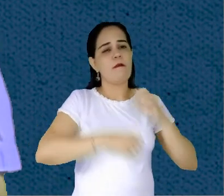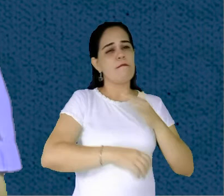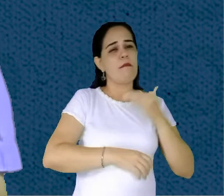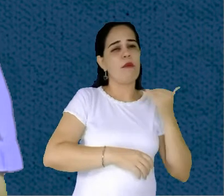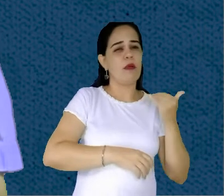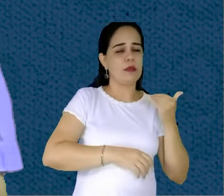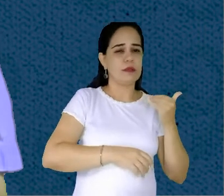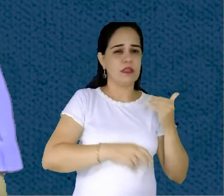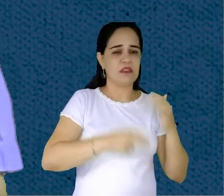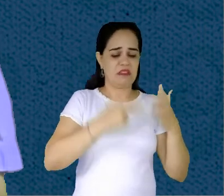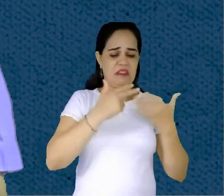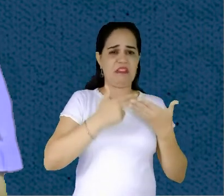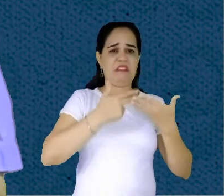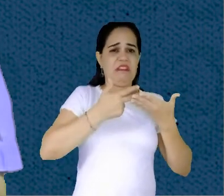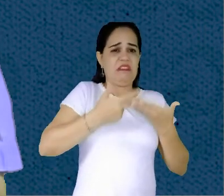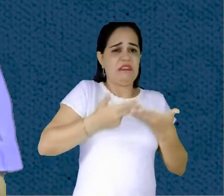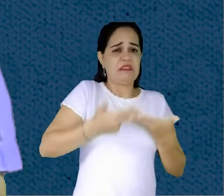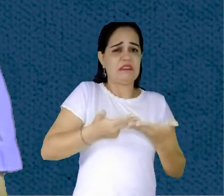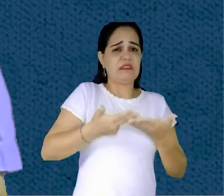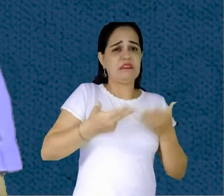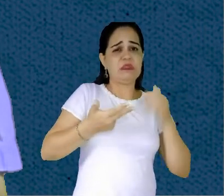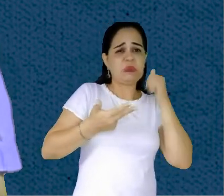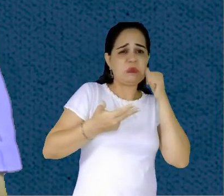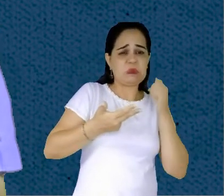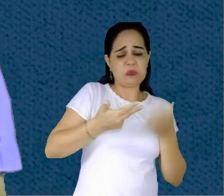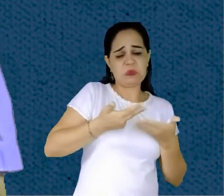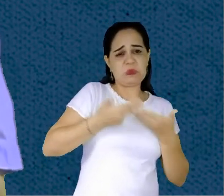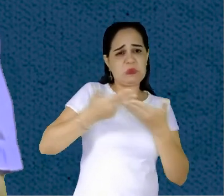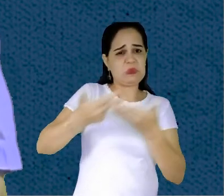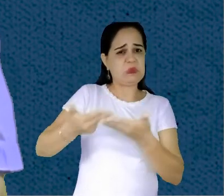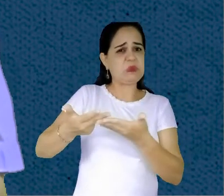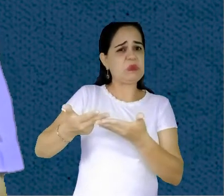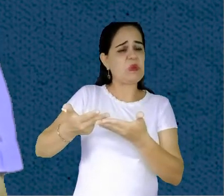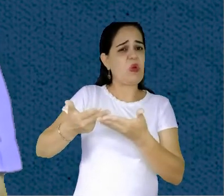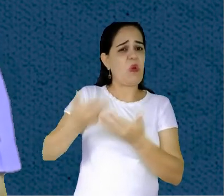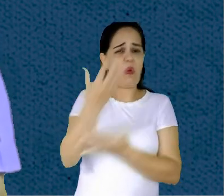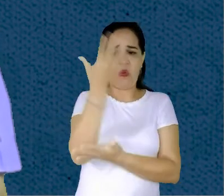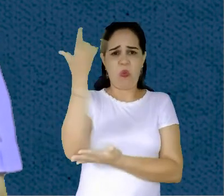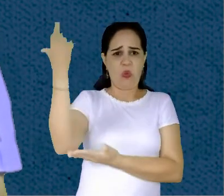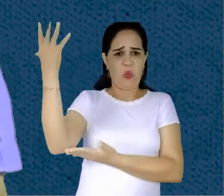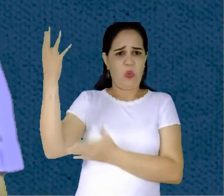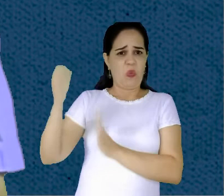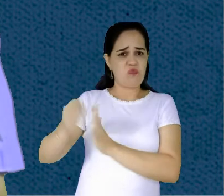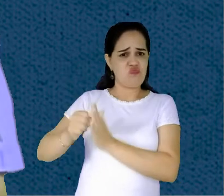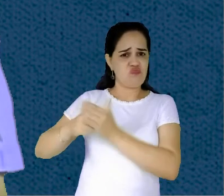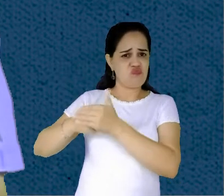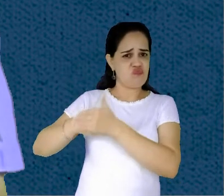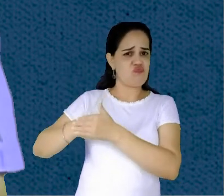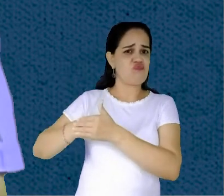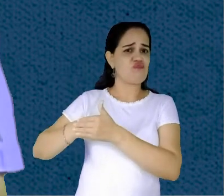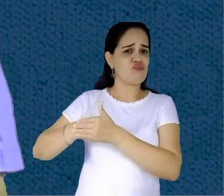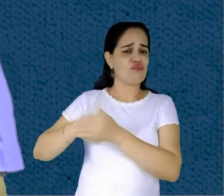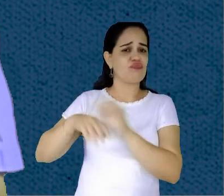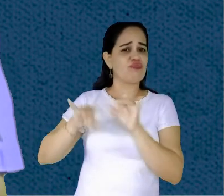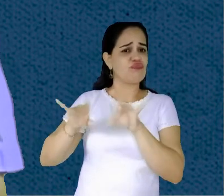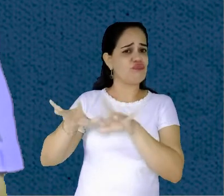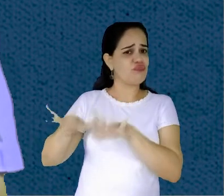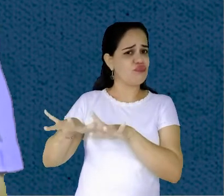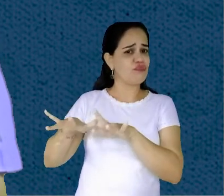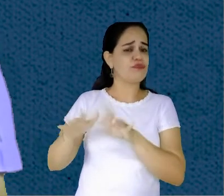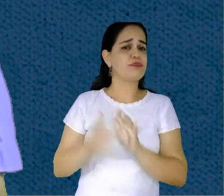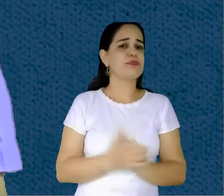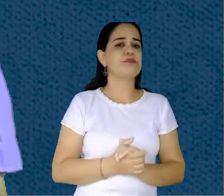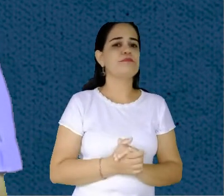que os seus familiares tiveram dificuldade, após vários dias, de reconhecer o seu